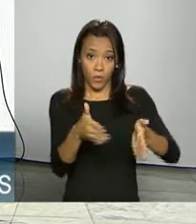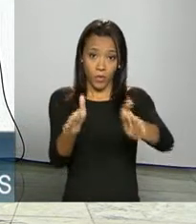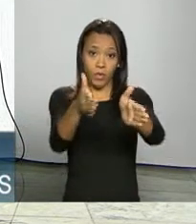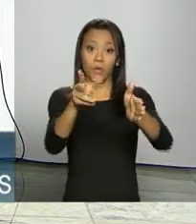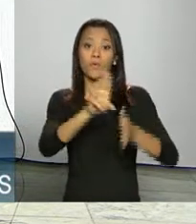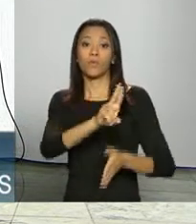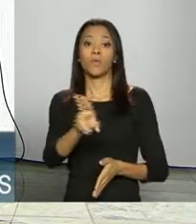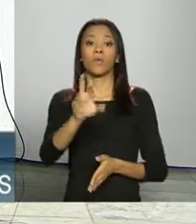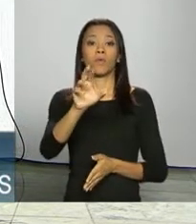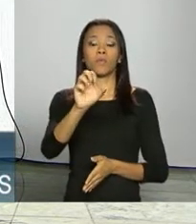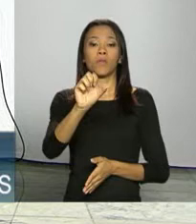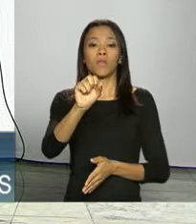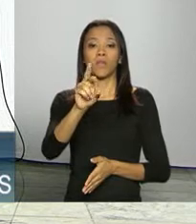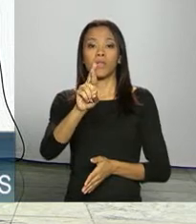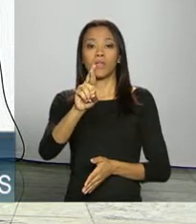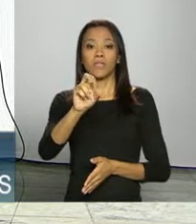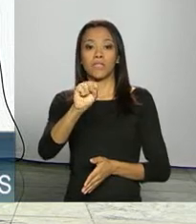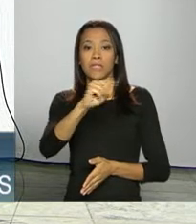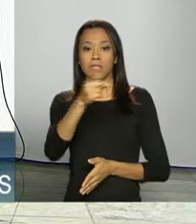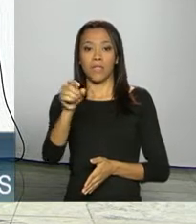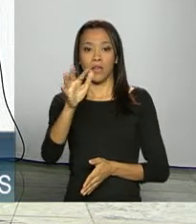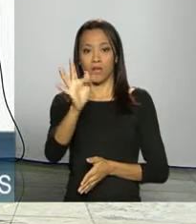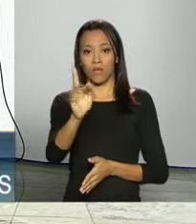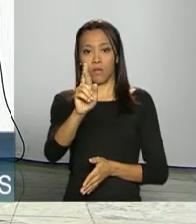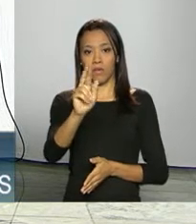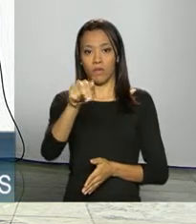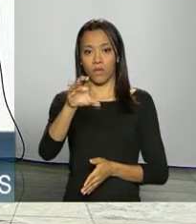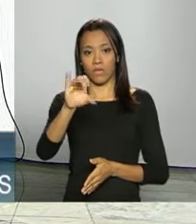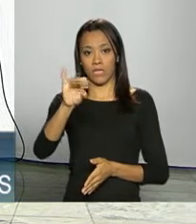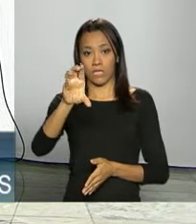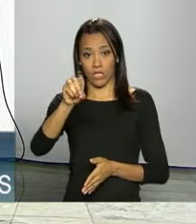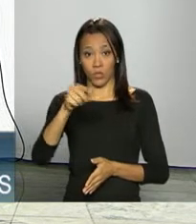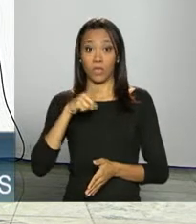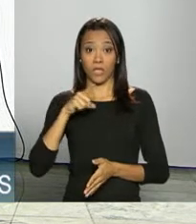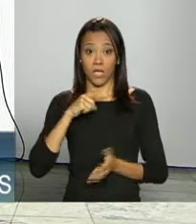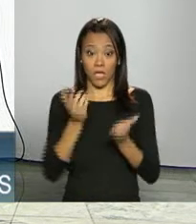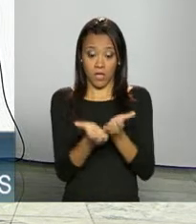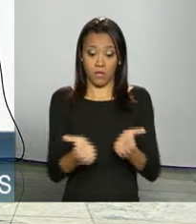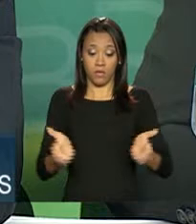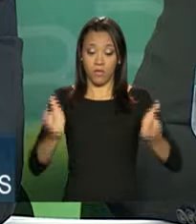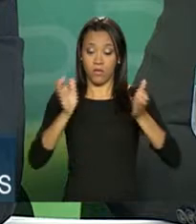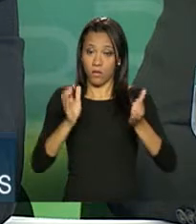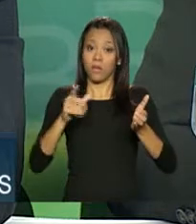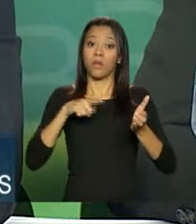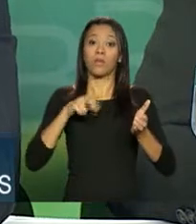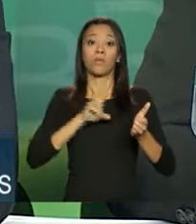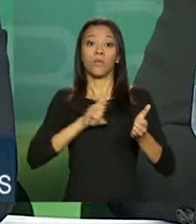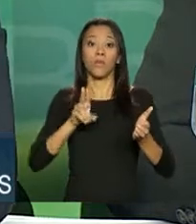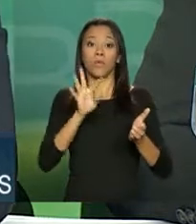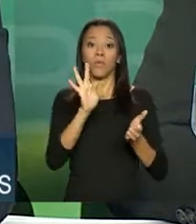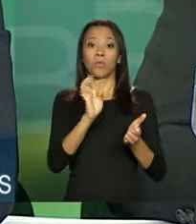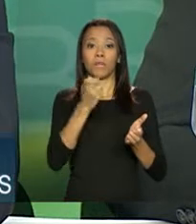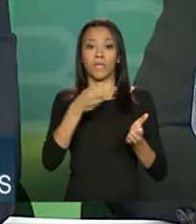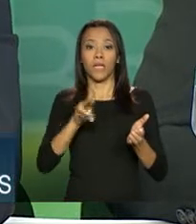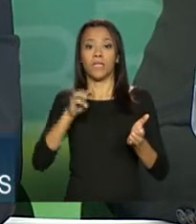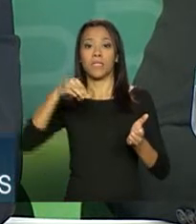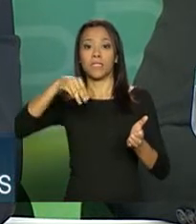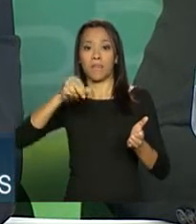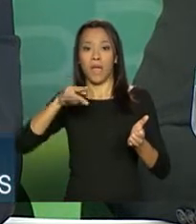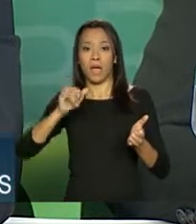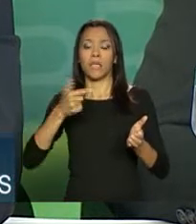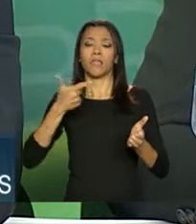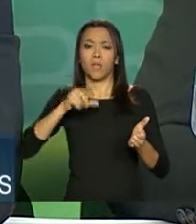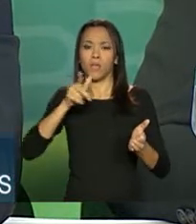dois grandes pontos de controle na cabeceira ele tem um reservatório chamado Três Marias e na parte intermediária